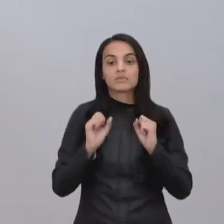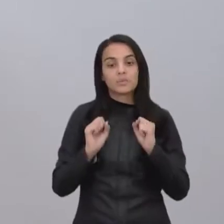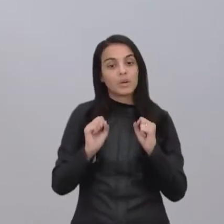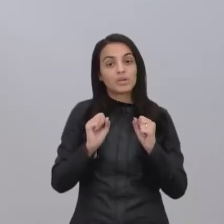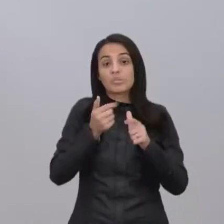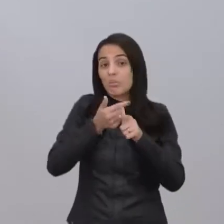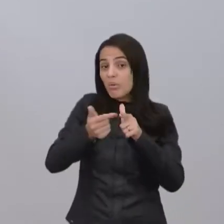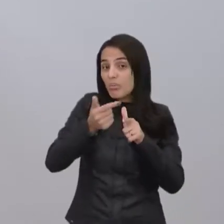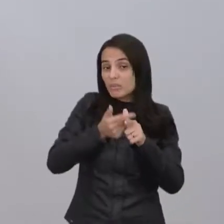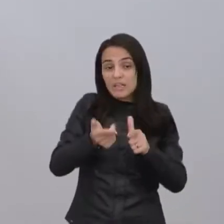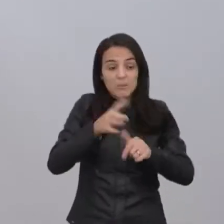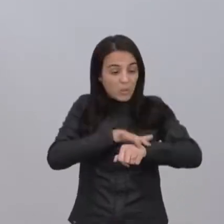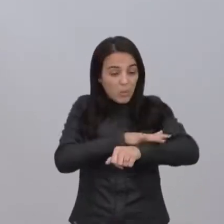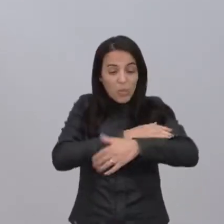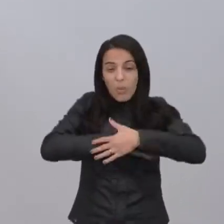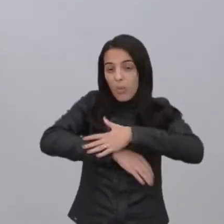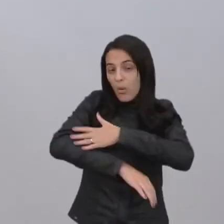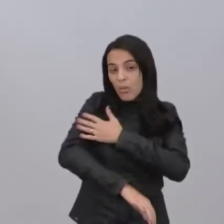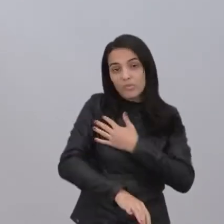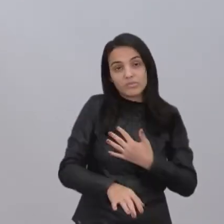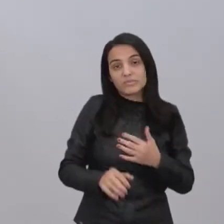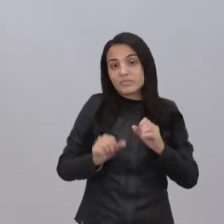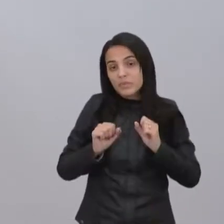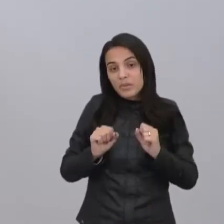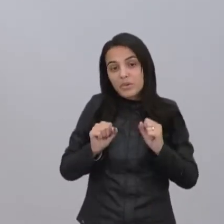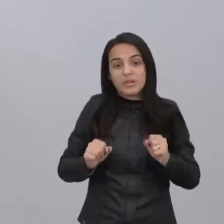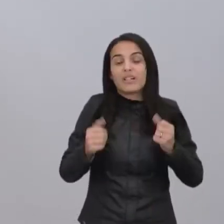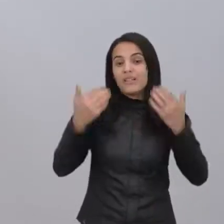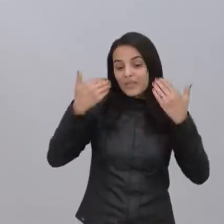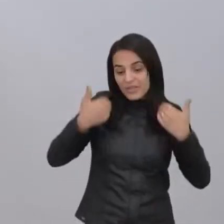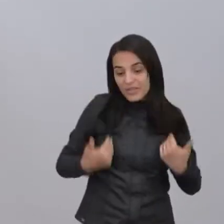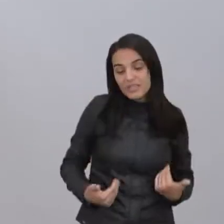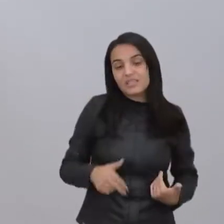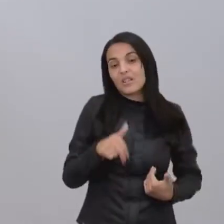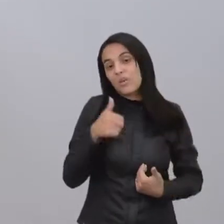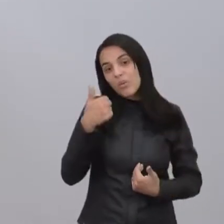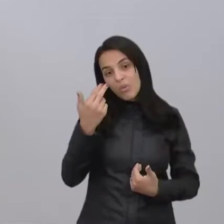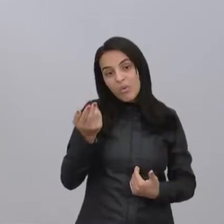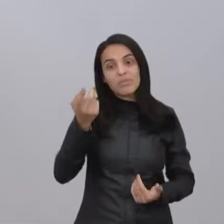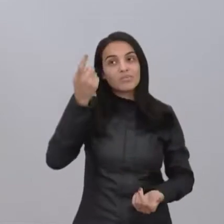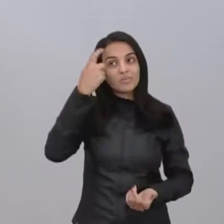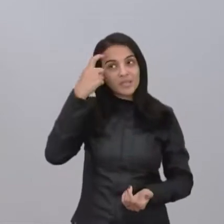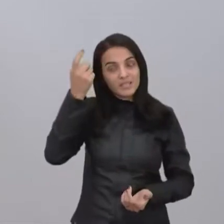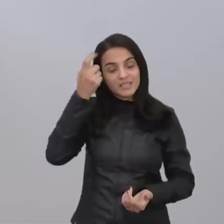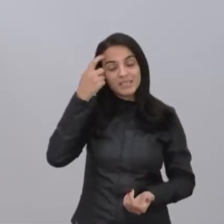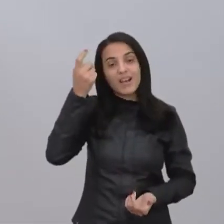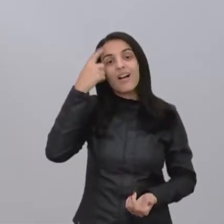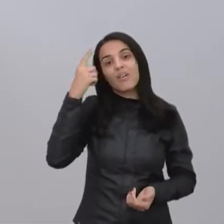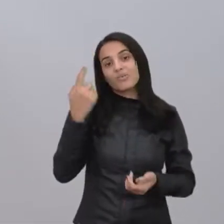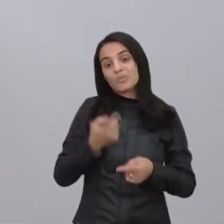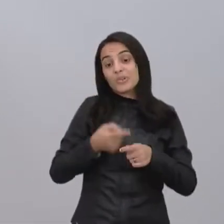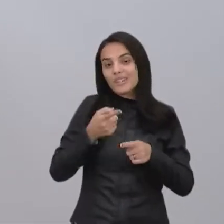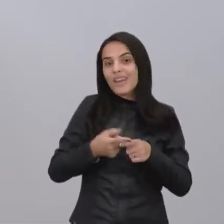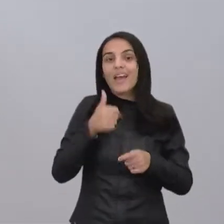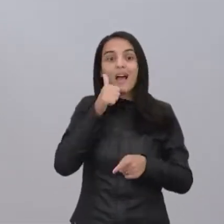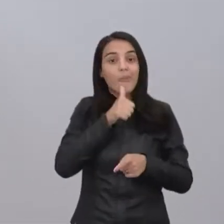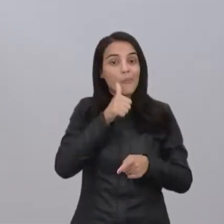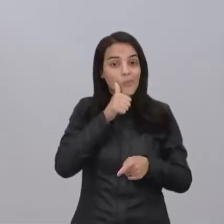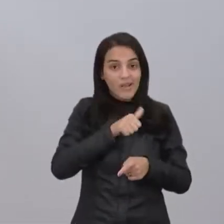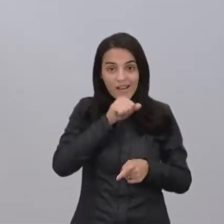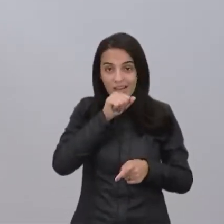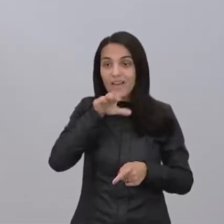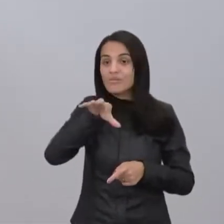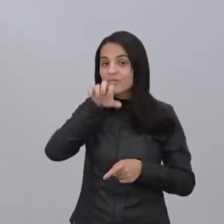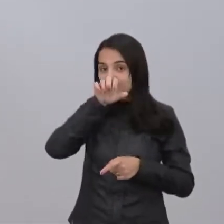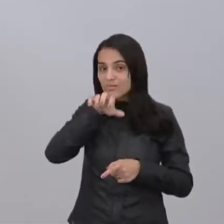essas malformações, podem ser malformações físicas, como podem ser aí também malformações